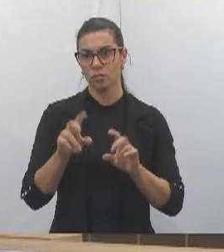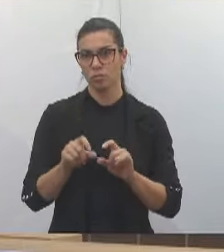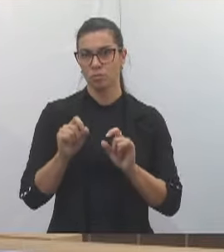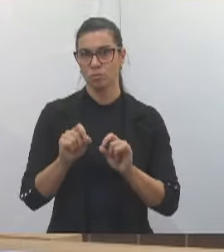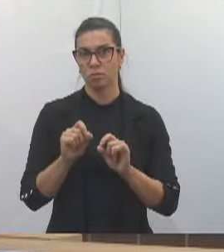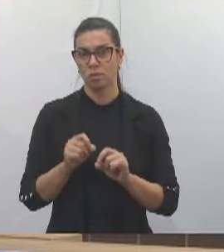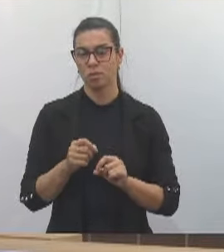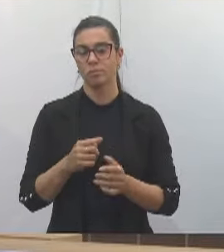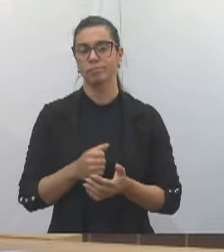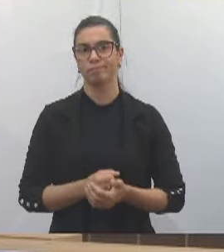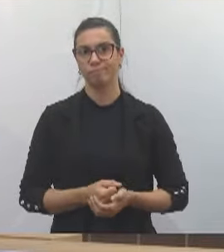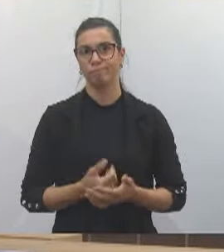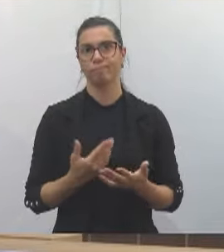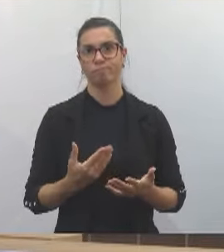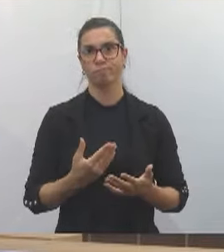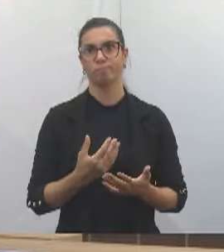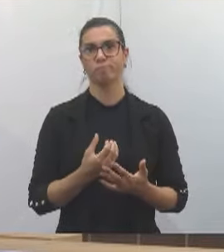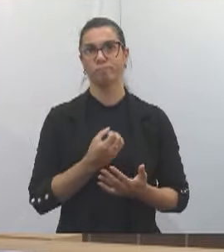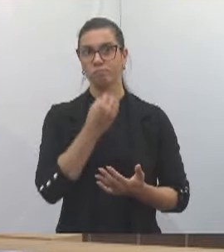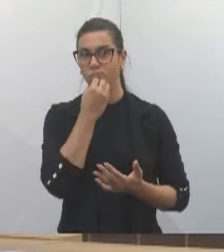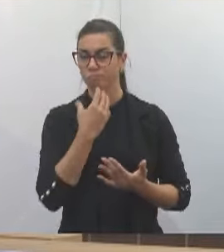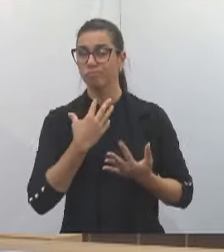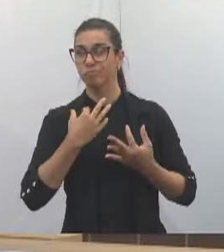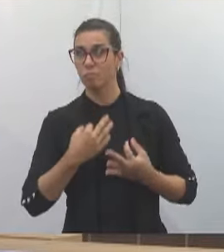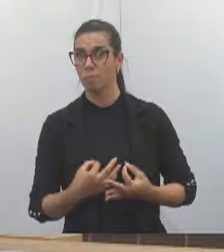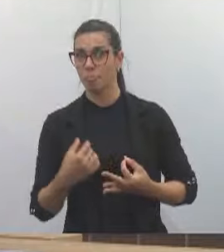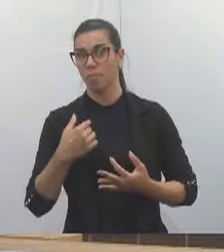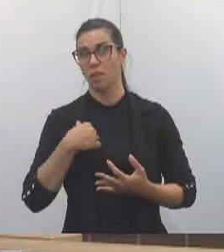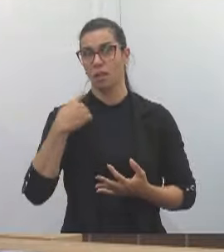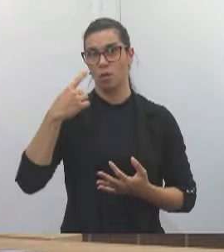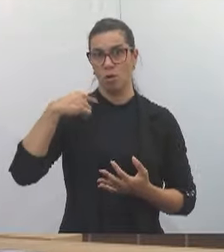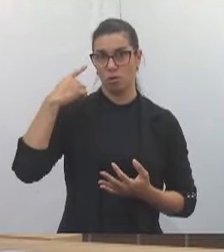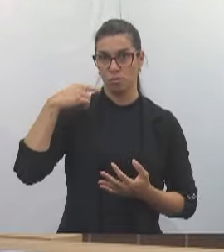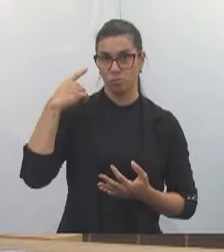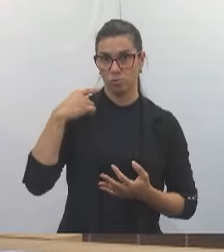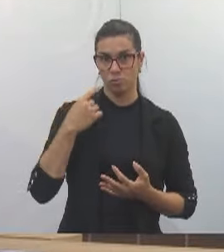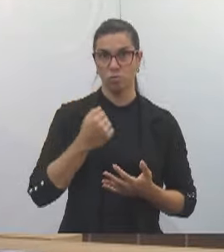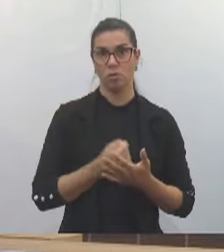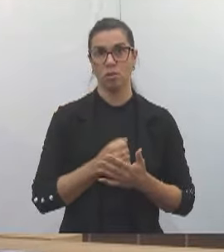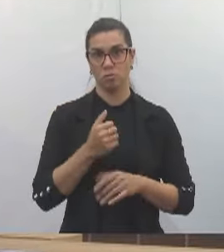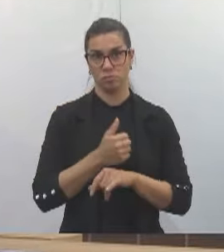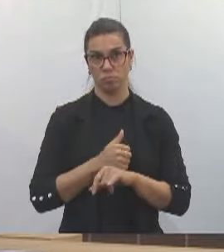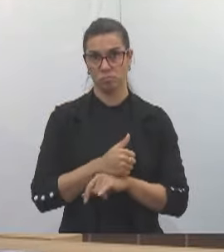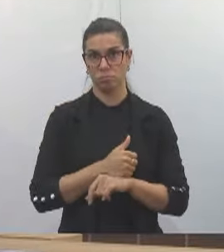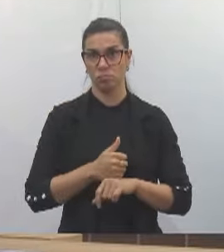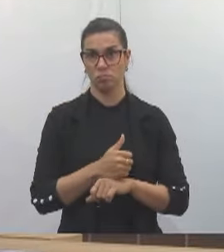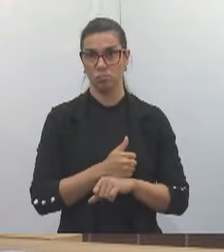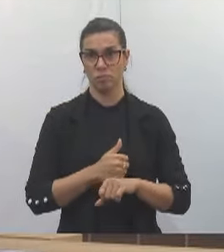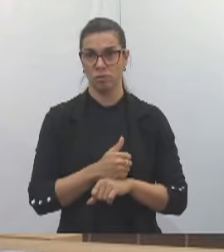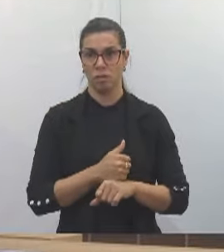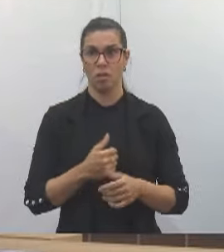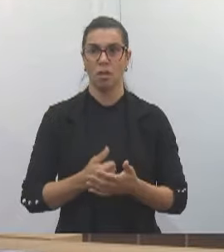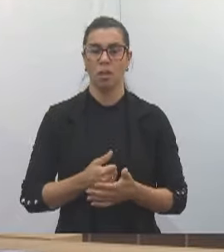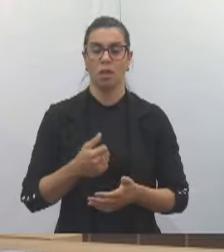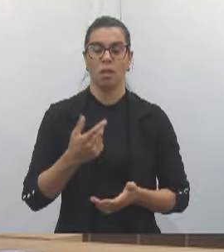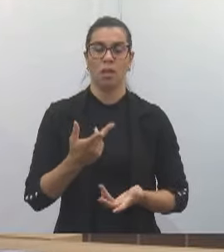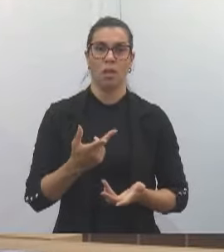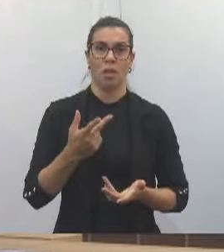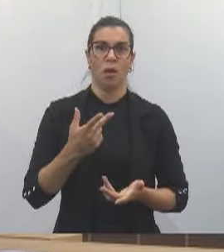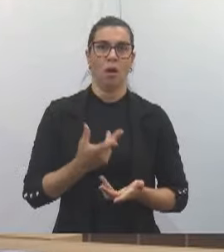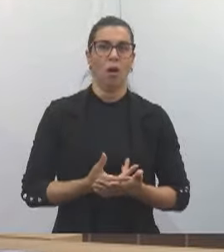bom senso. Eu sou advogado, escutei aqui a vereadora falando sobre o princípio da isonomia,